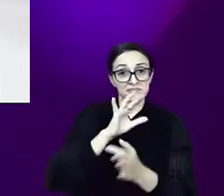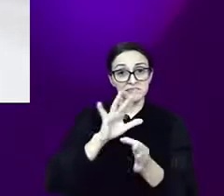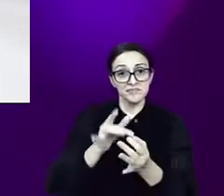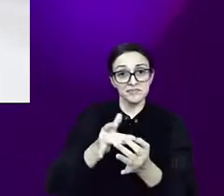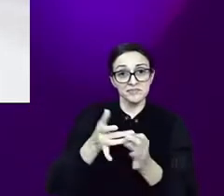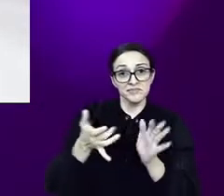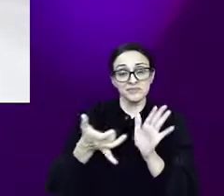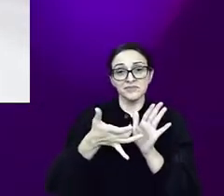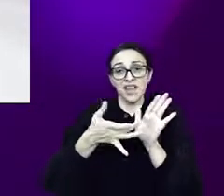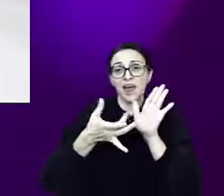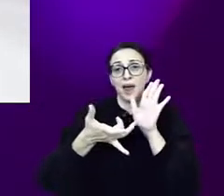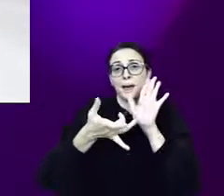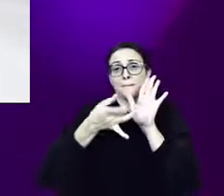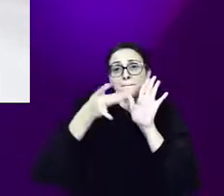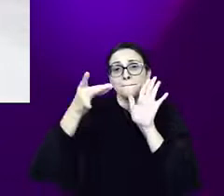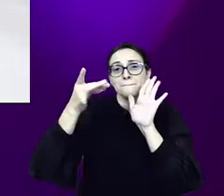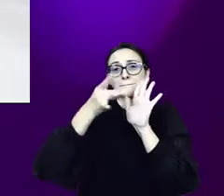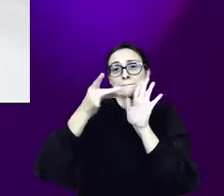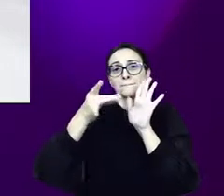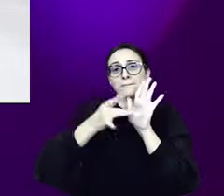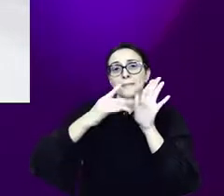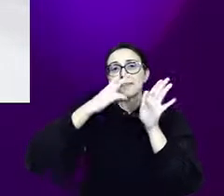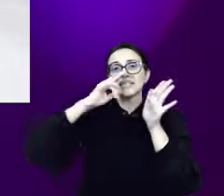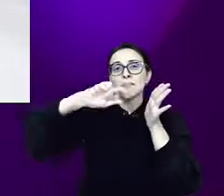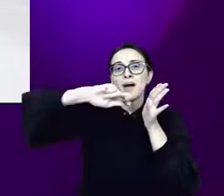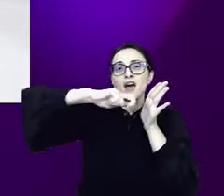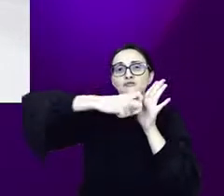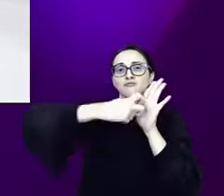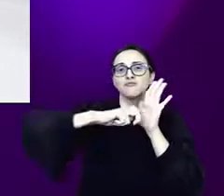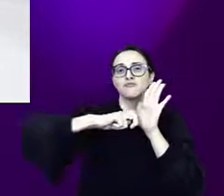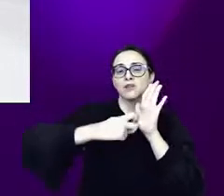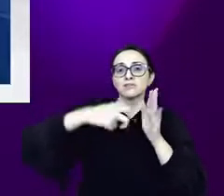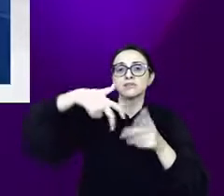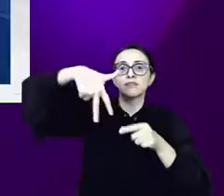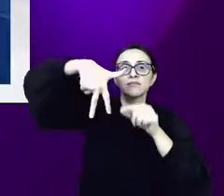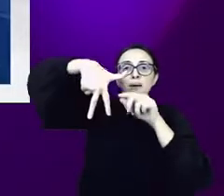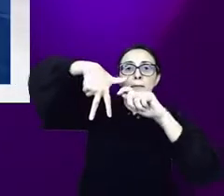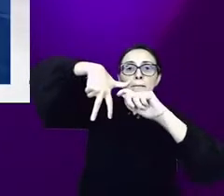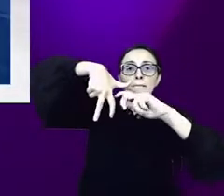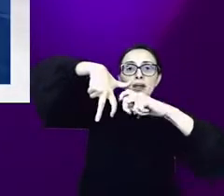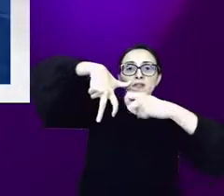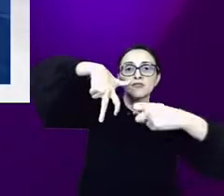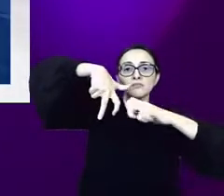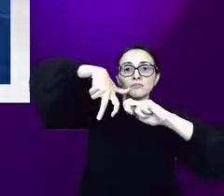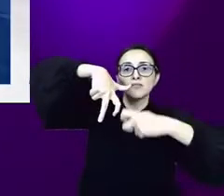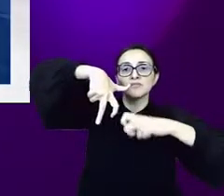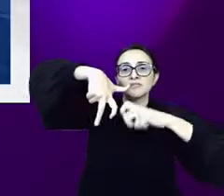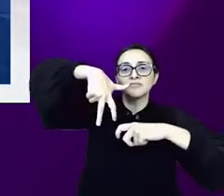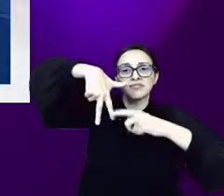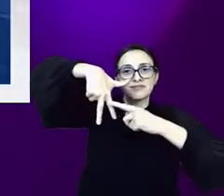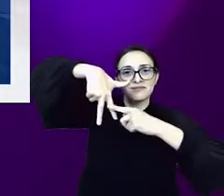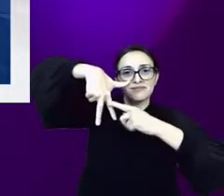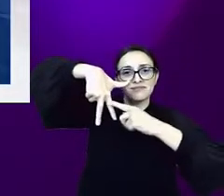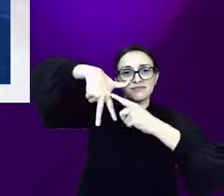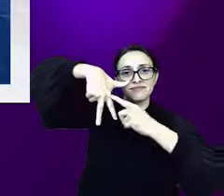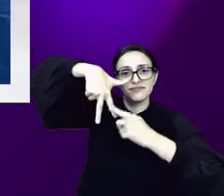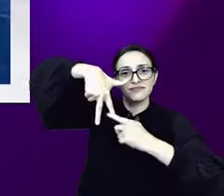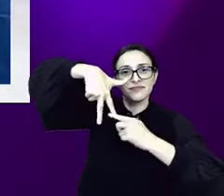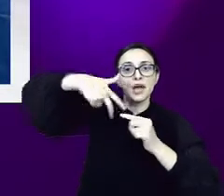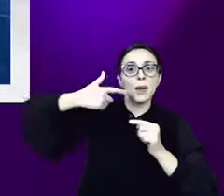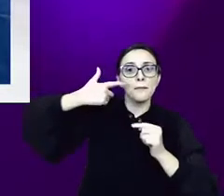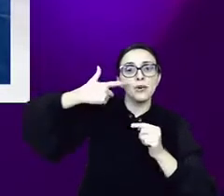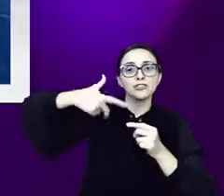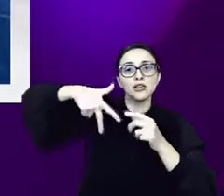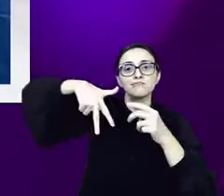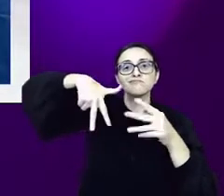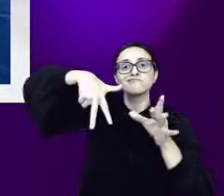dos pinos na pelve para a fixação da antena com sensores. E aqui já demonstrando a